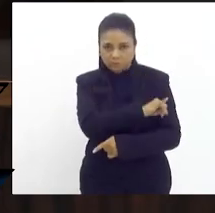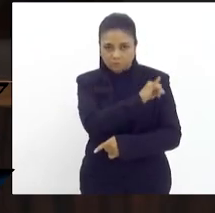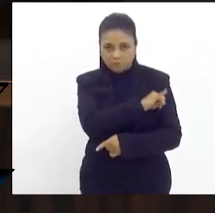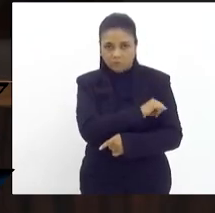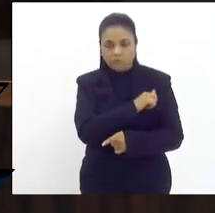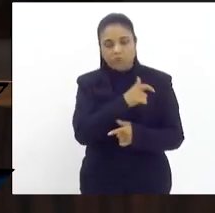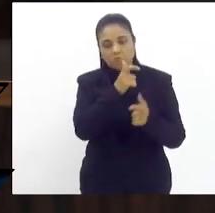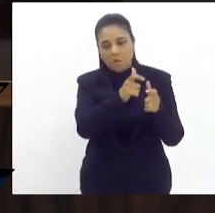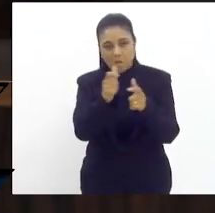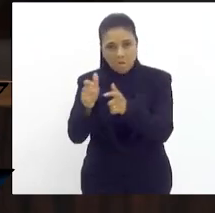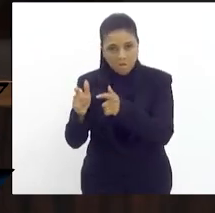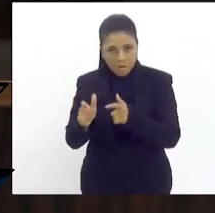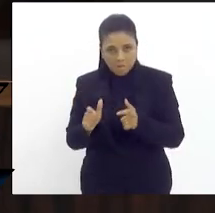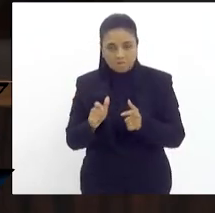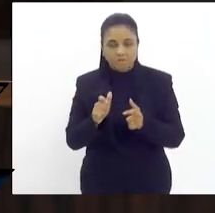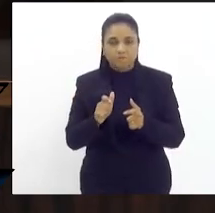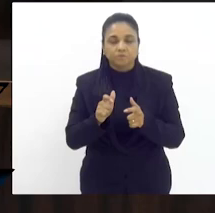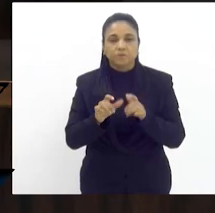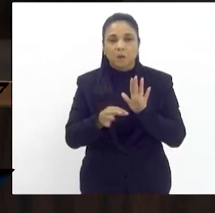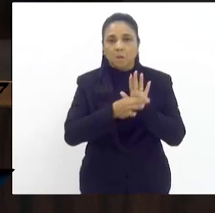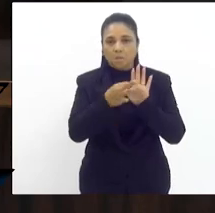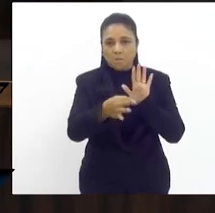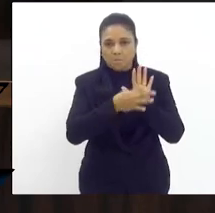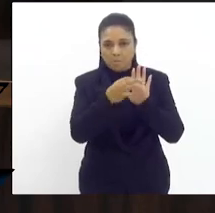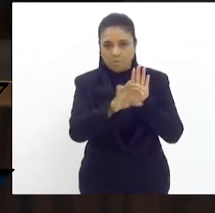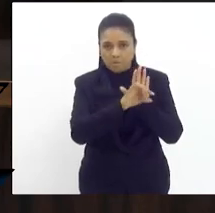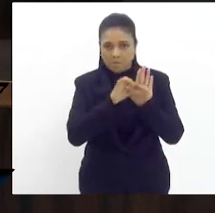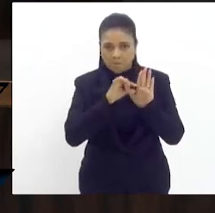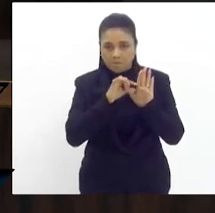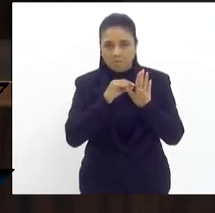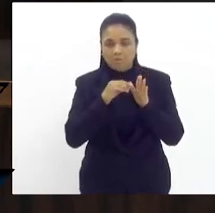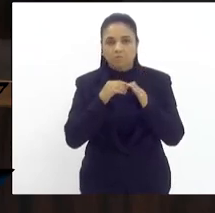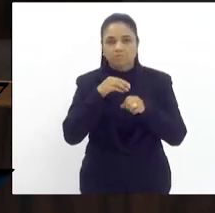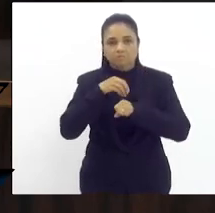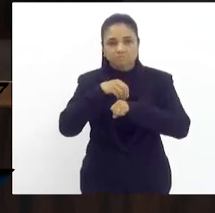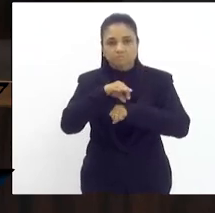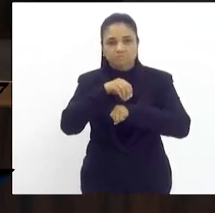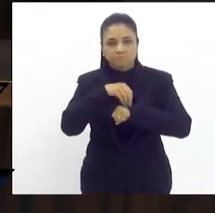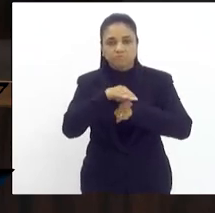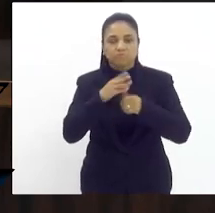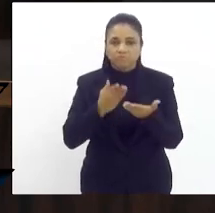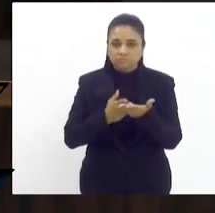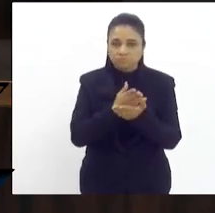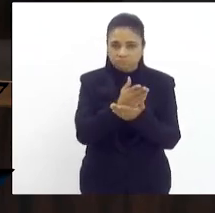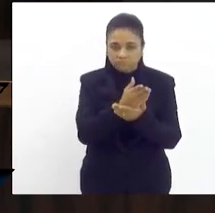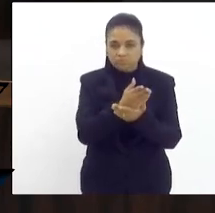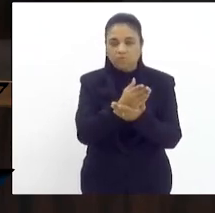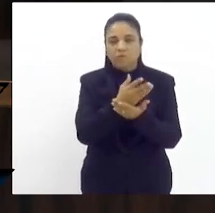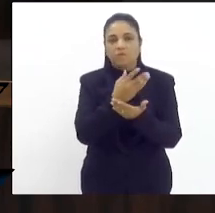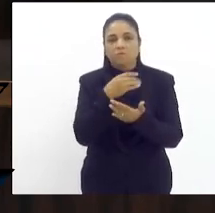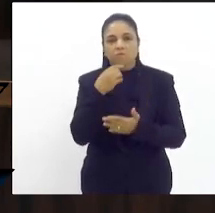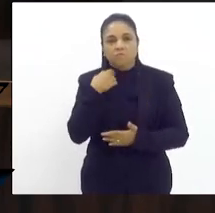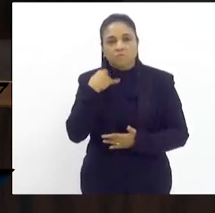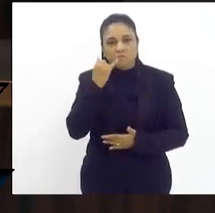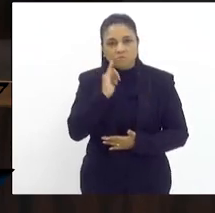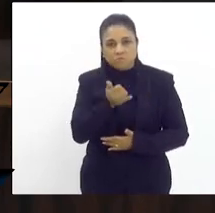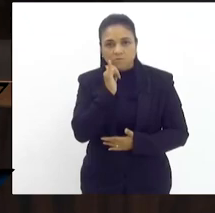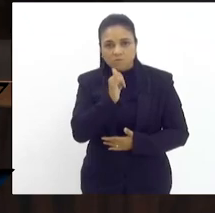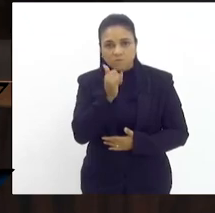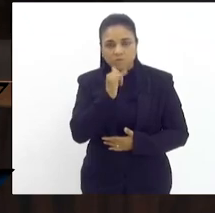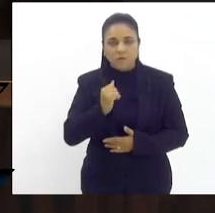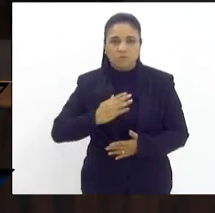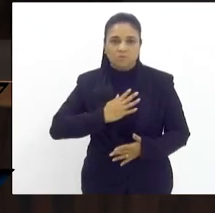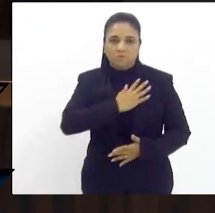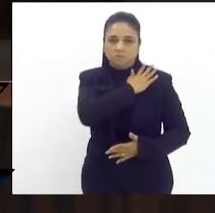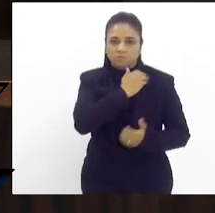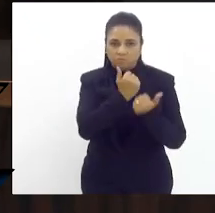providências parecida parecida comissão de indicações Legislativa favorável relatou Deputado Subtenente